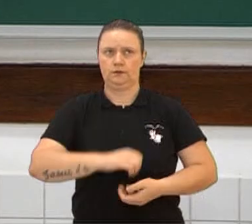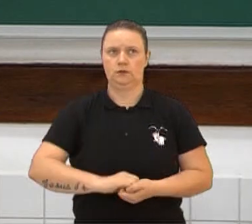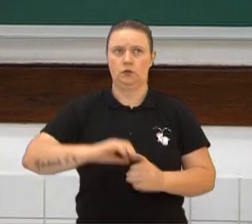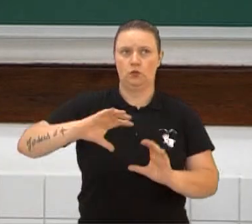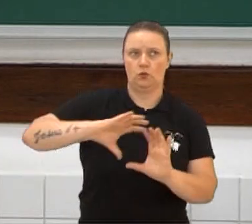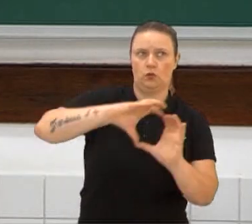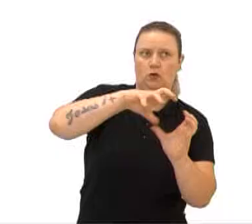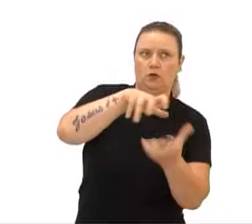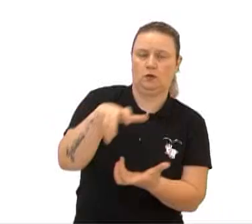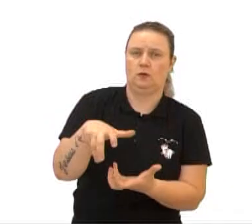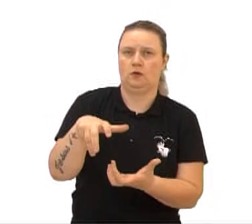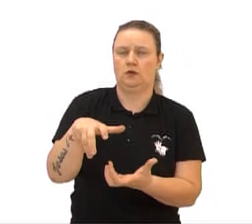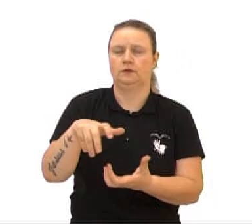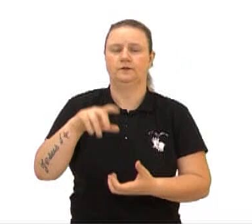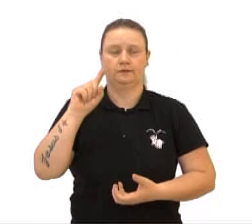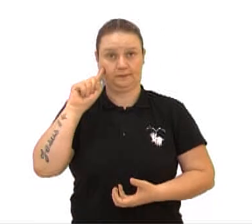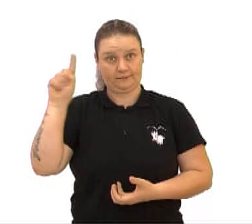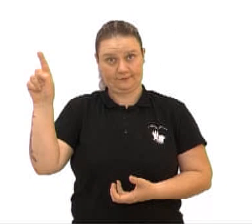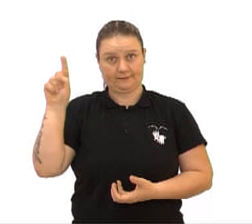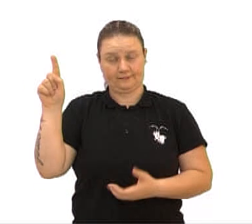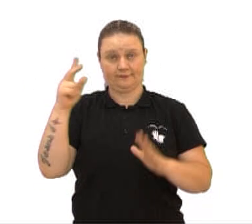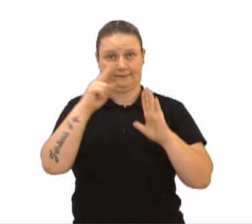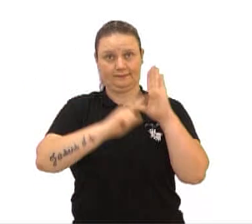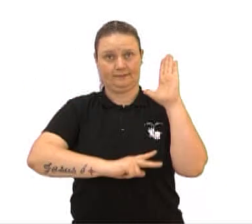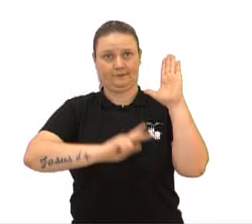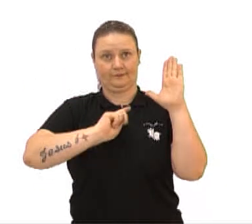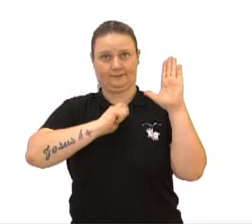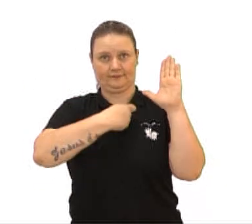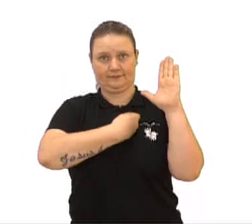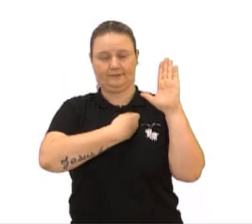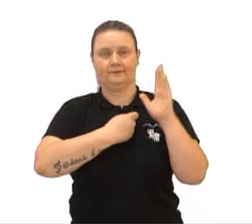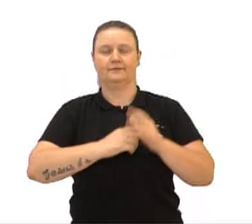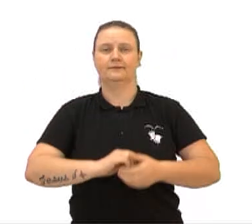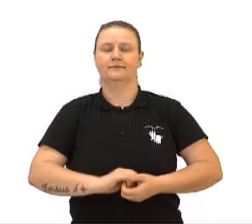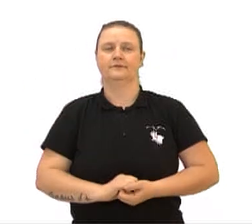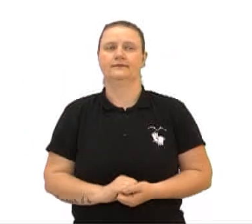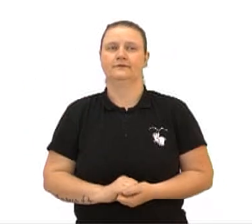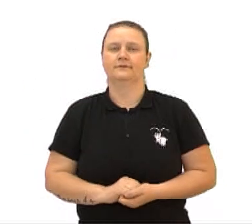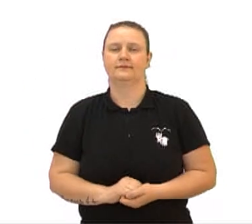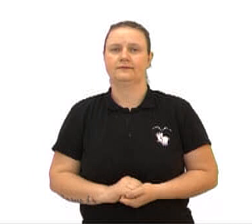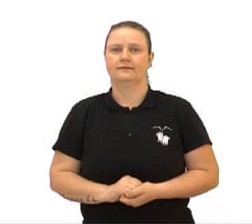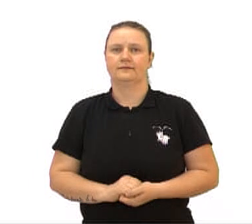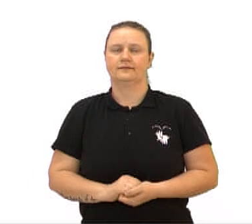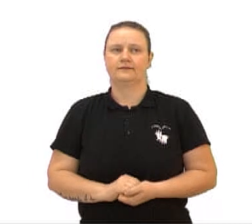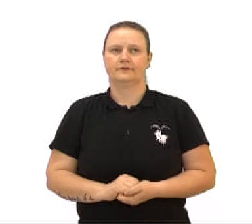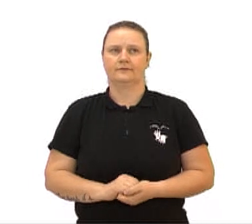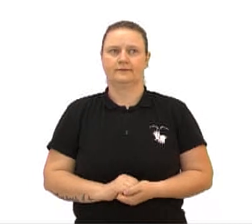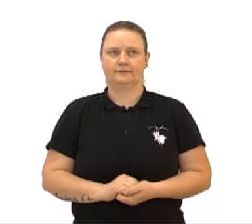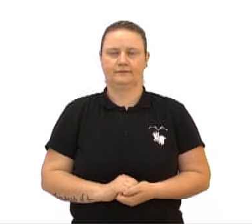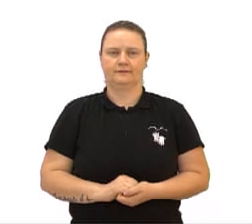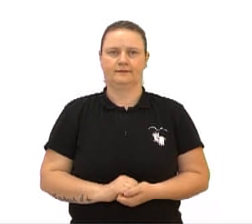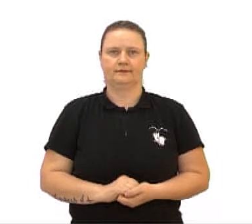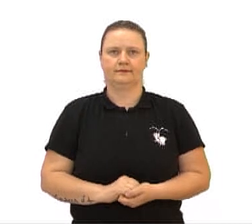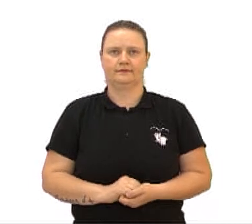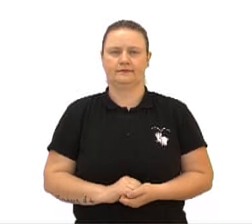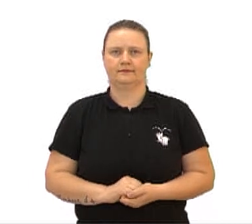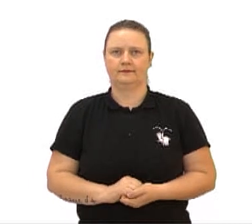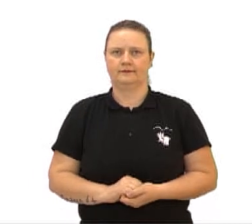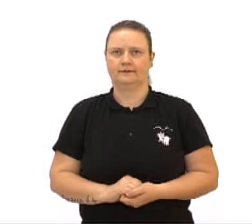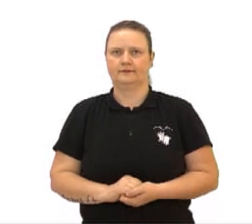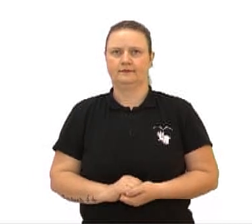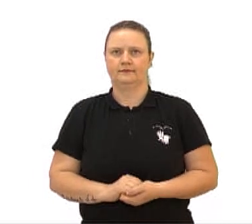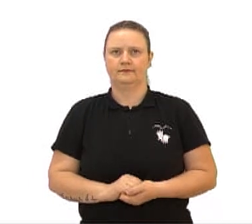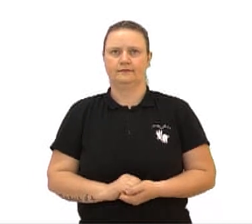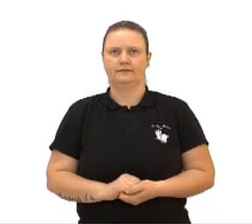há 21 países que falam espanhol como língua oficial. A maioria estão ubicados em Sudamérica e